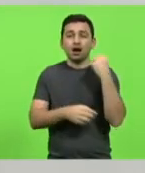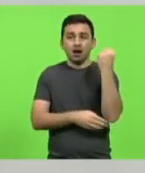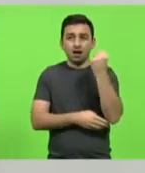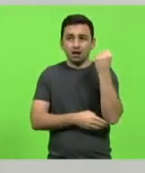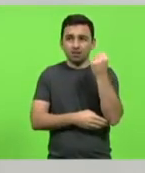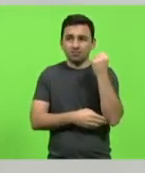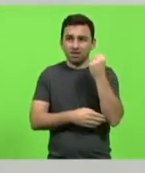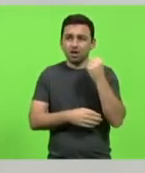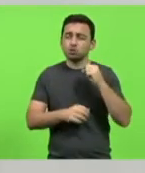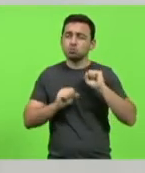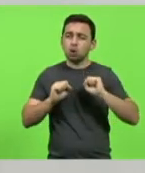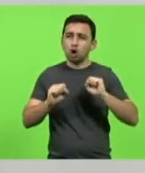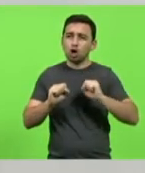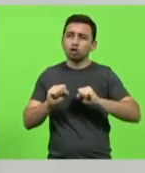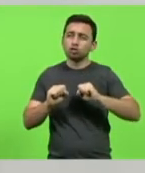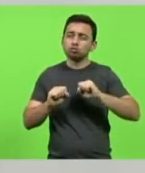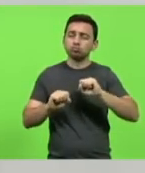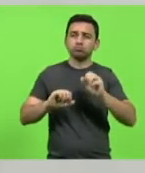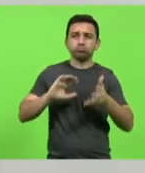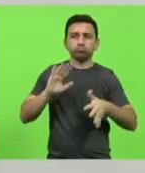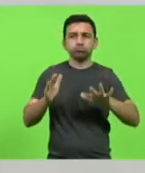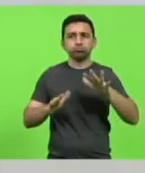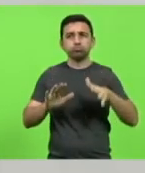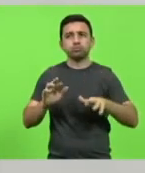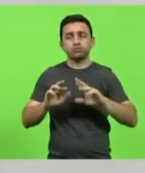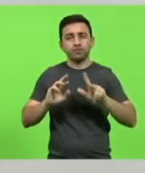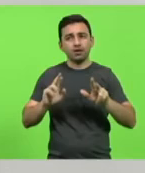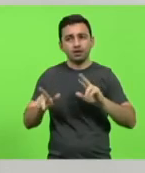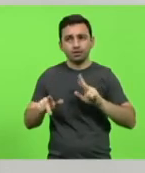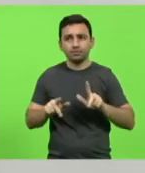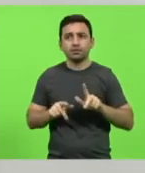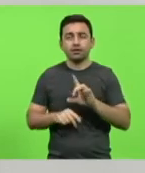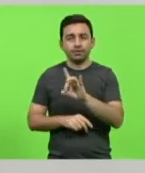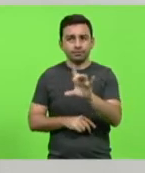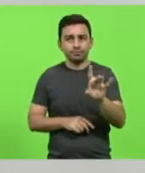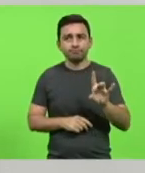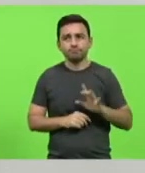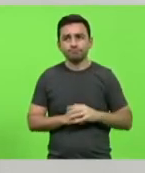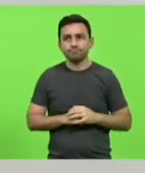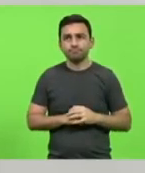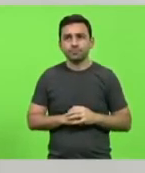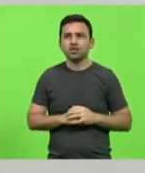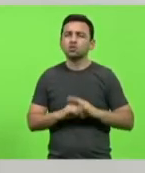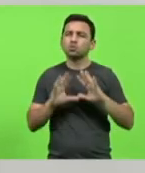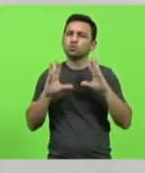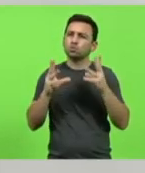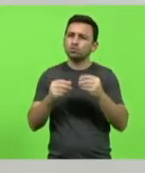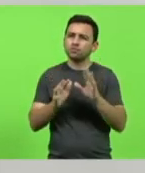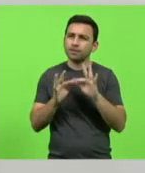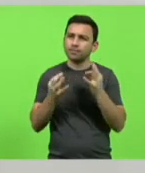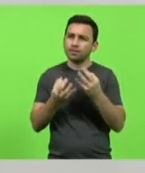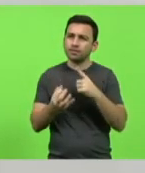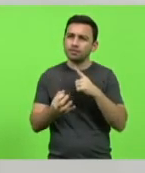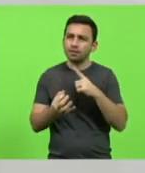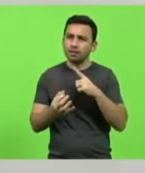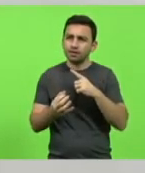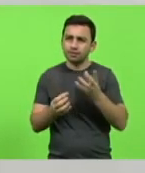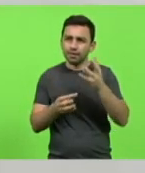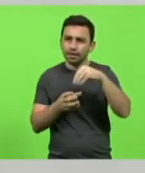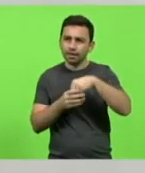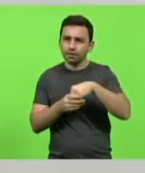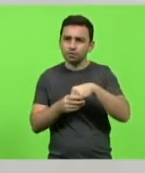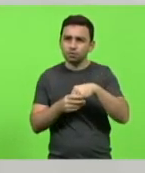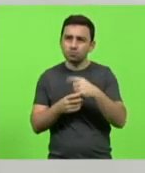variar amplamente. Então, prezados colegas, toda a família que tem entre os seus